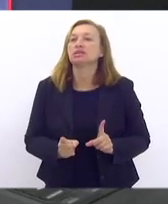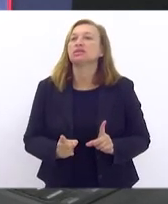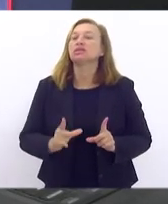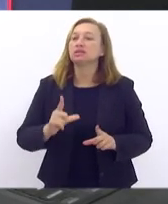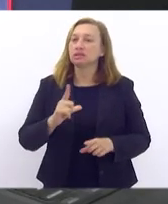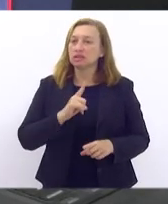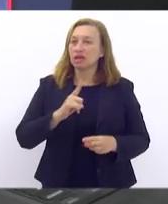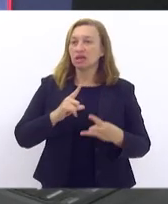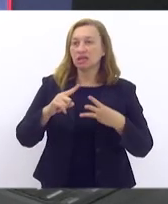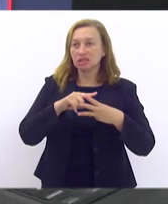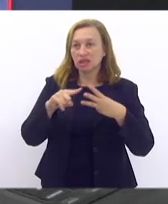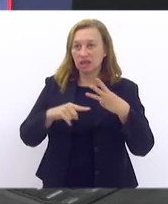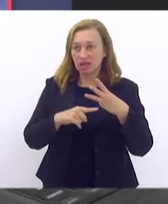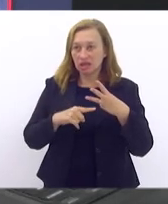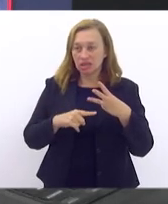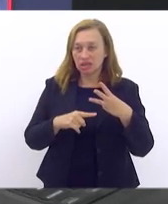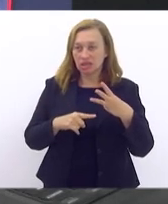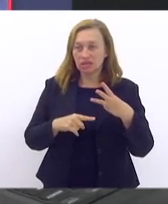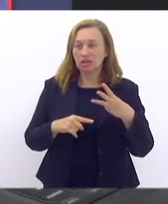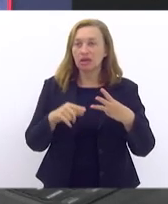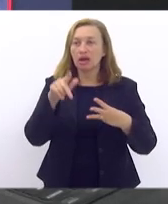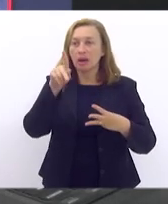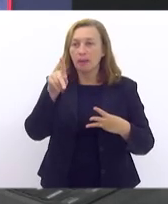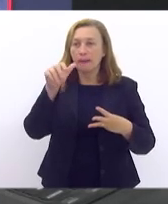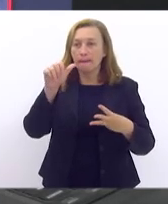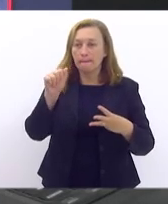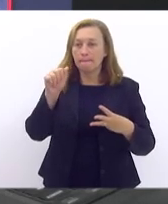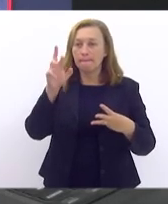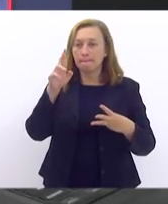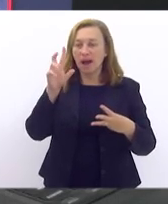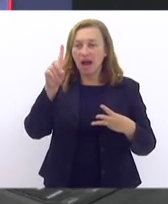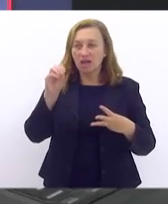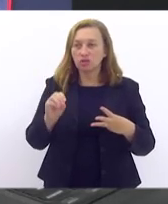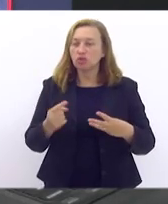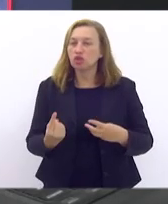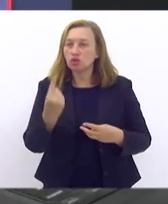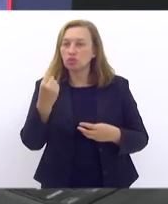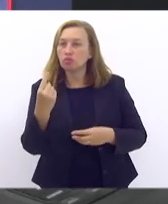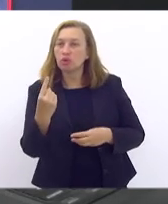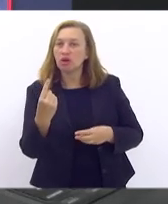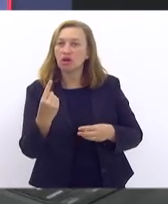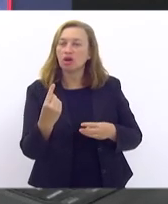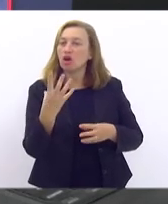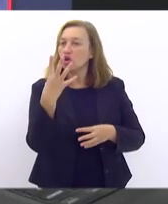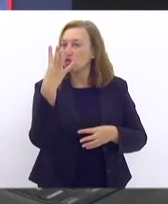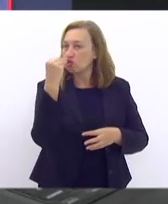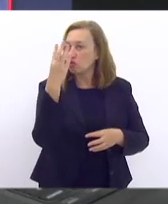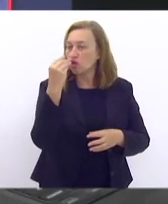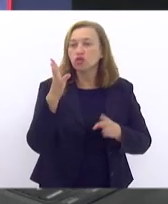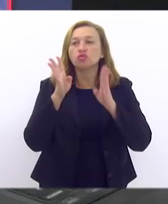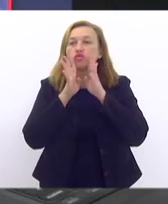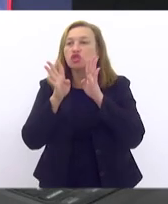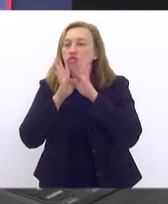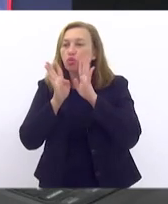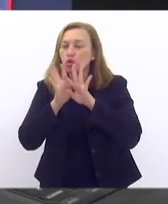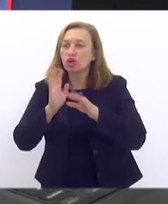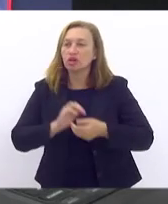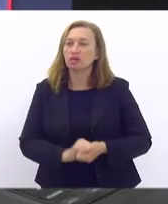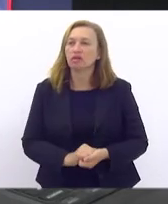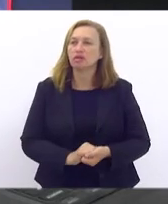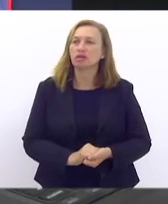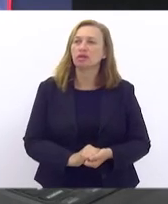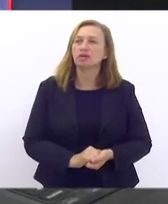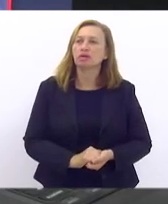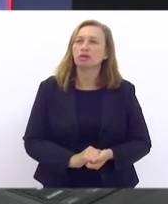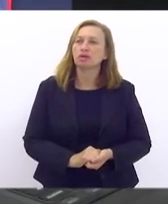tenho três pardos e um aqui, que é uma foto que foi retirada do Facebook, onde ele